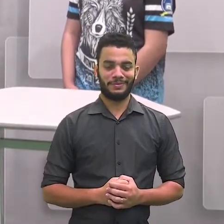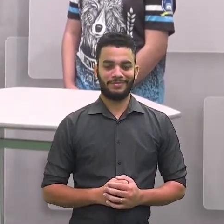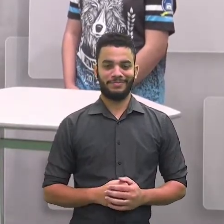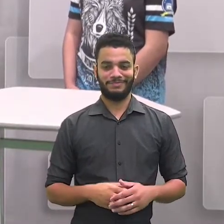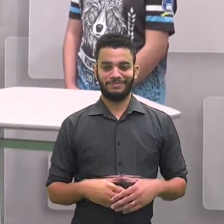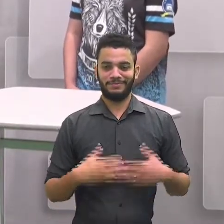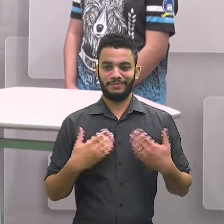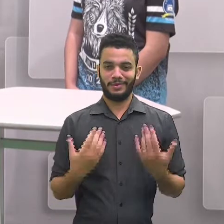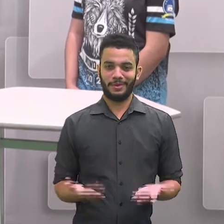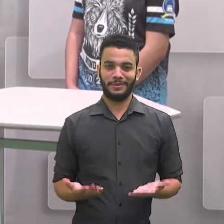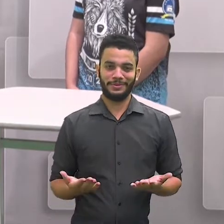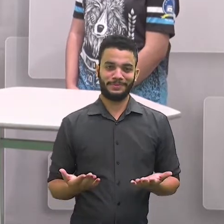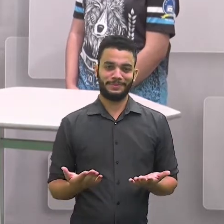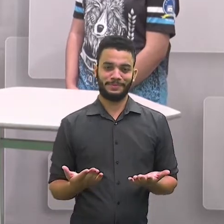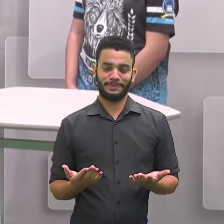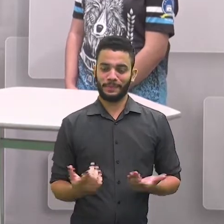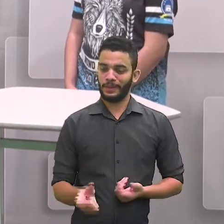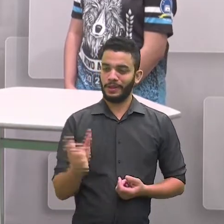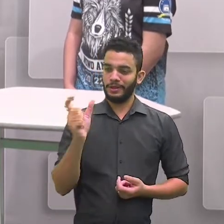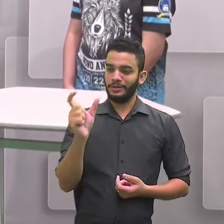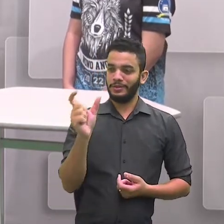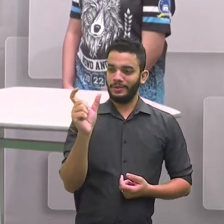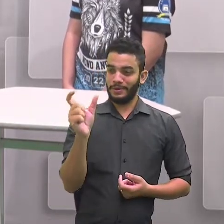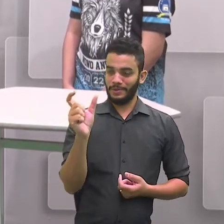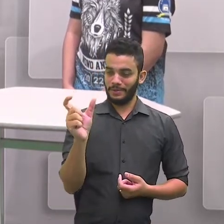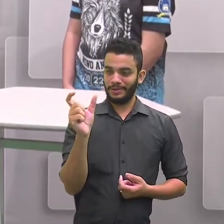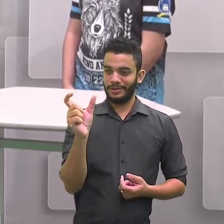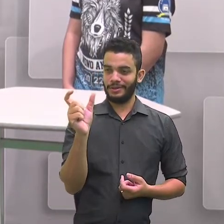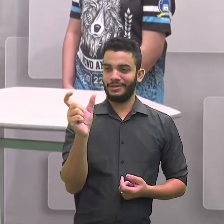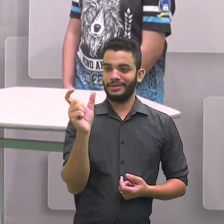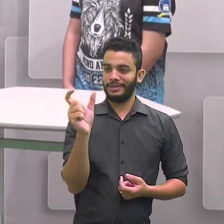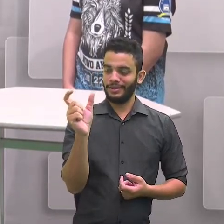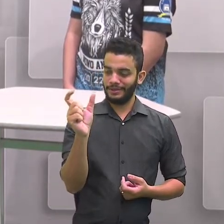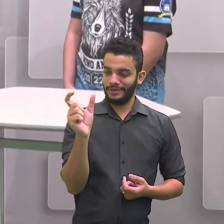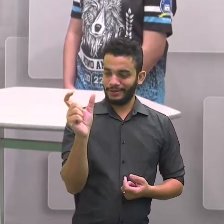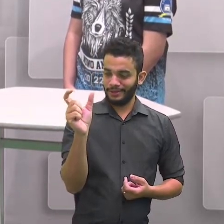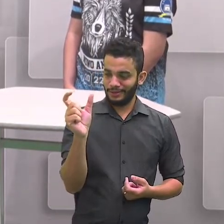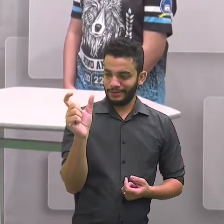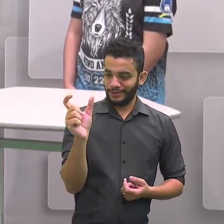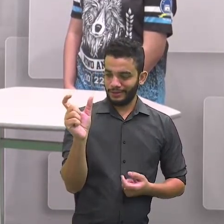Então, a sua palavra está...